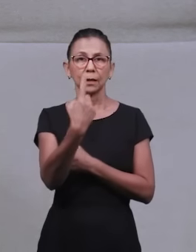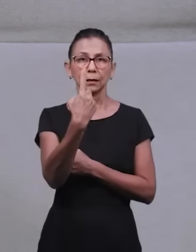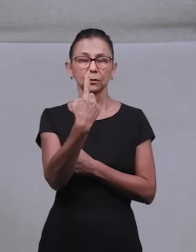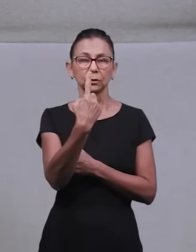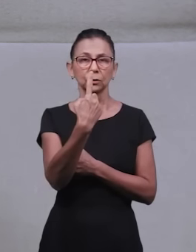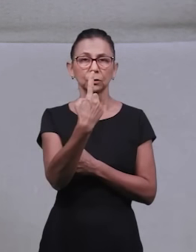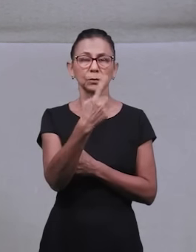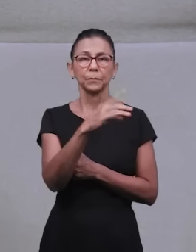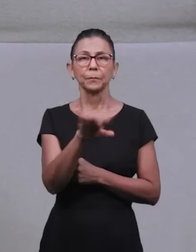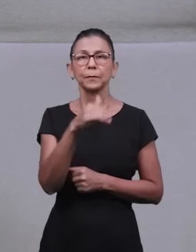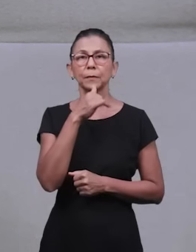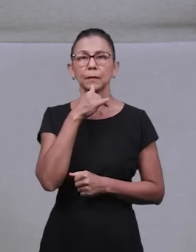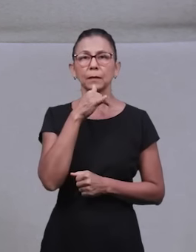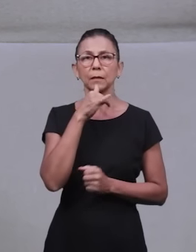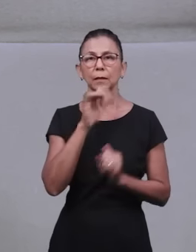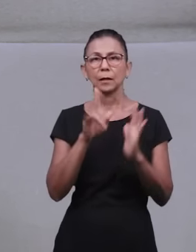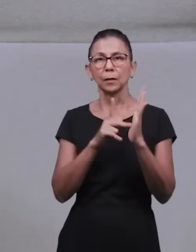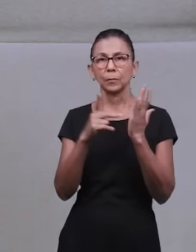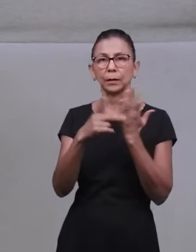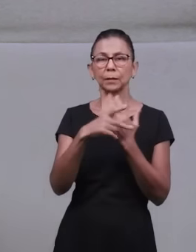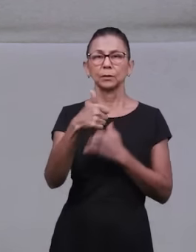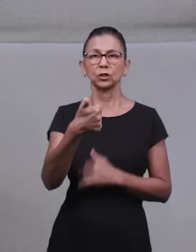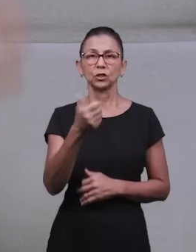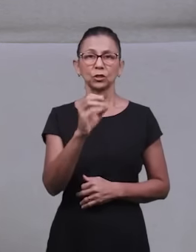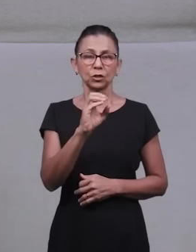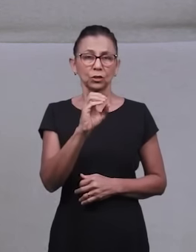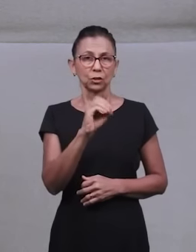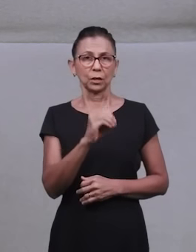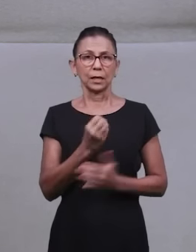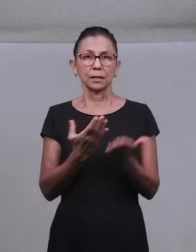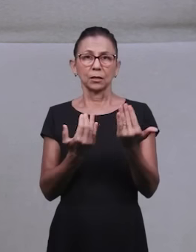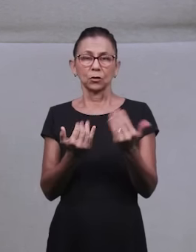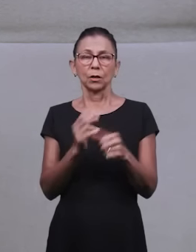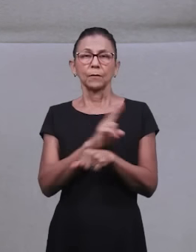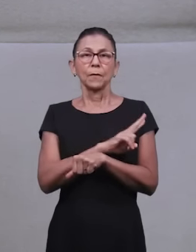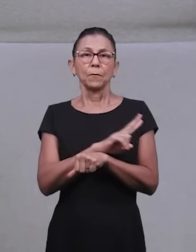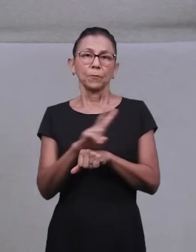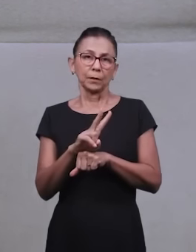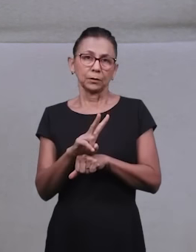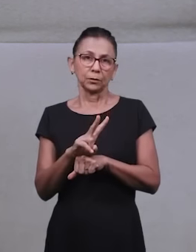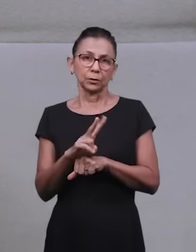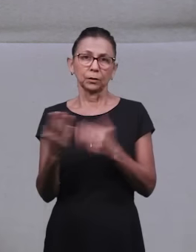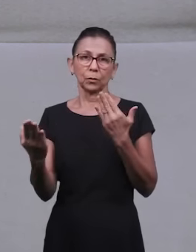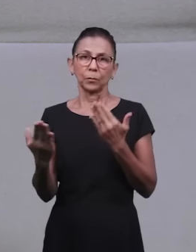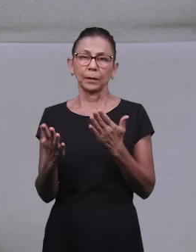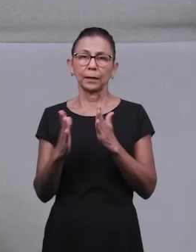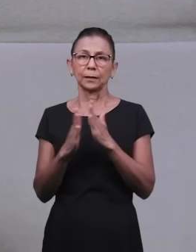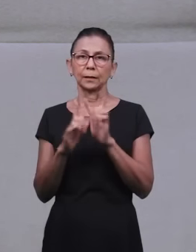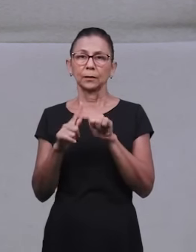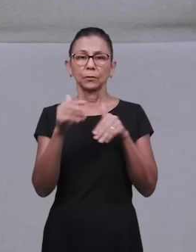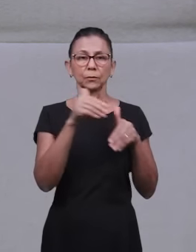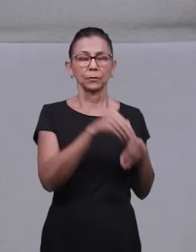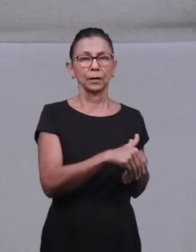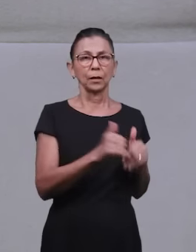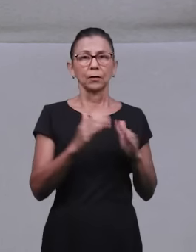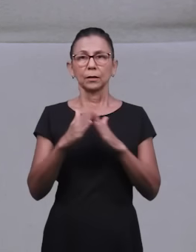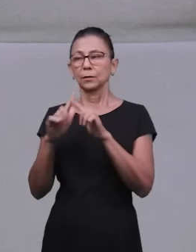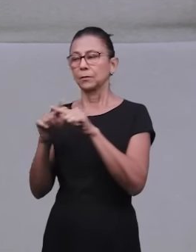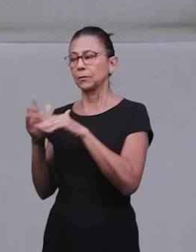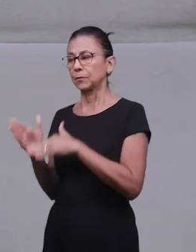parábola das 10 virgens, ela vai falar de igreja fiel e infiel. Certo? Uhum. Quando você pega